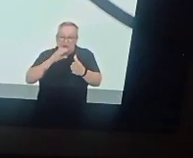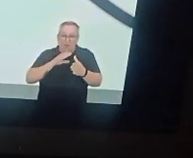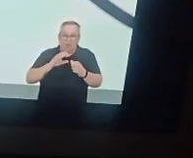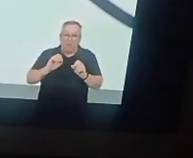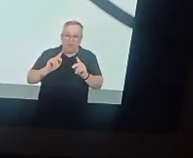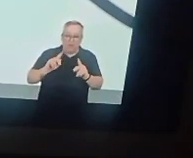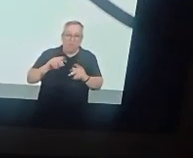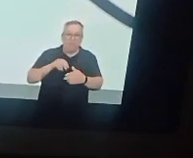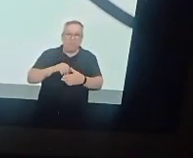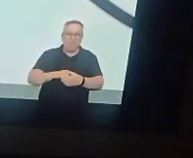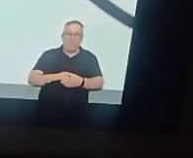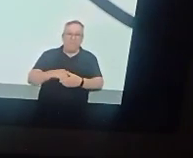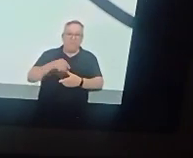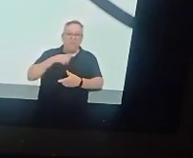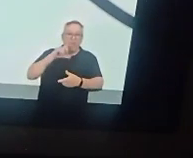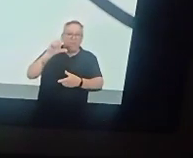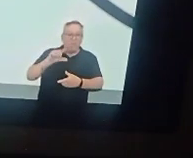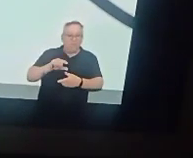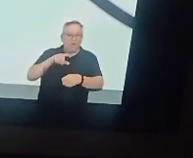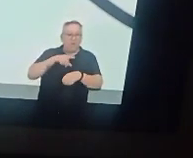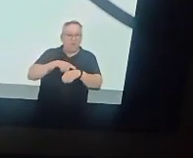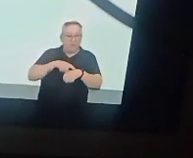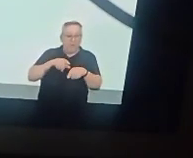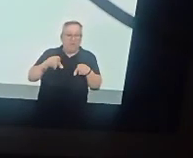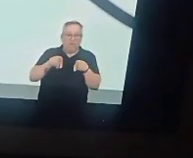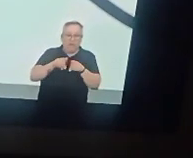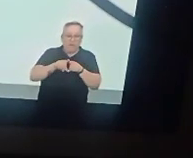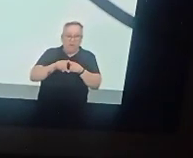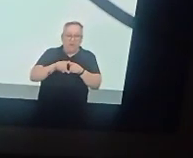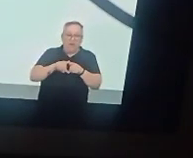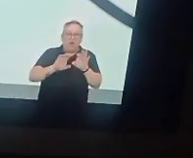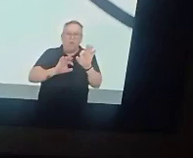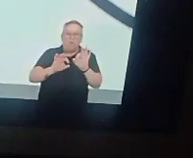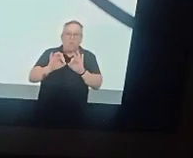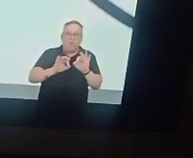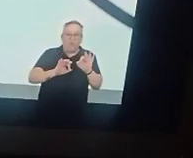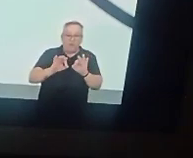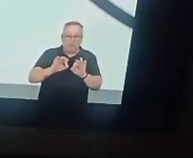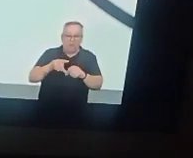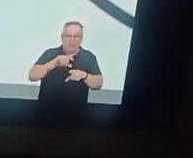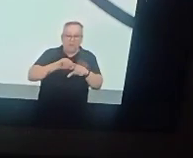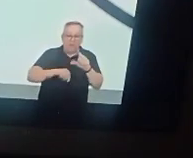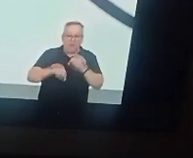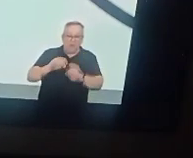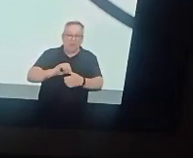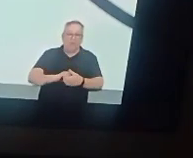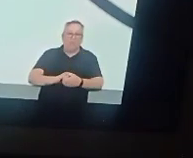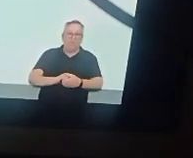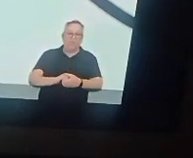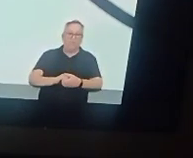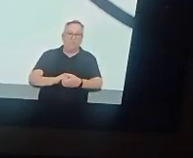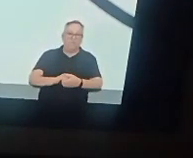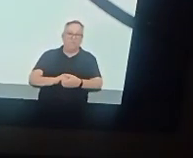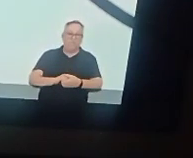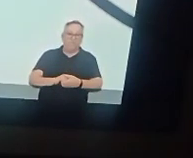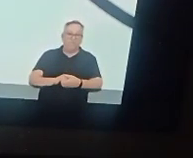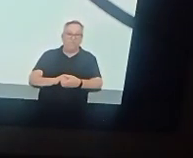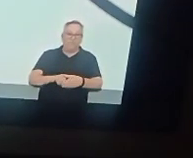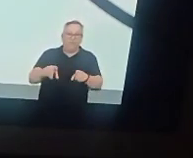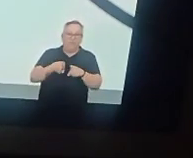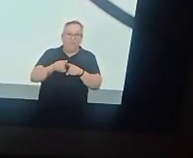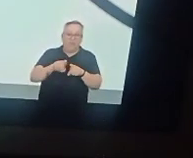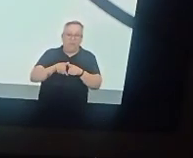seletivo, né? Temos menos tempo em relação ao processo seletivo que foi feito ano passado. Um período